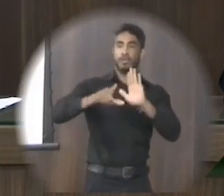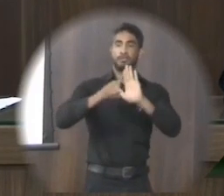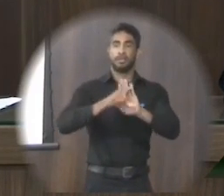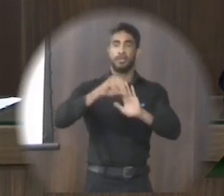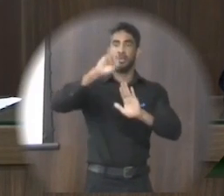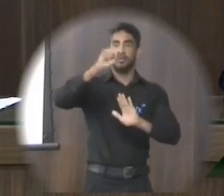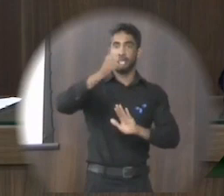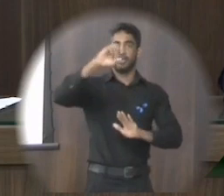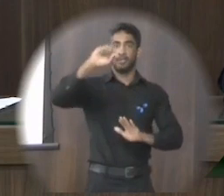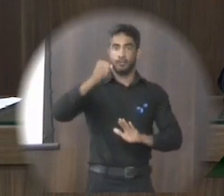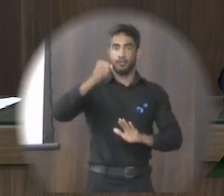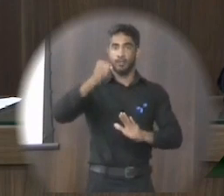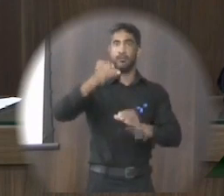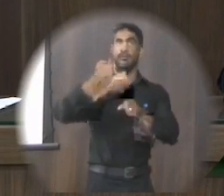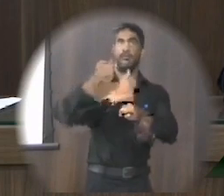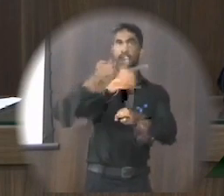lei